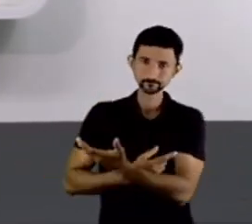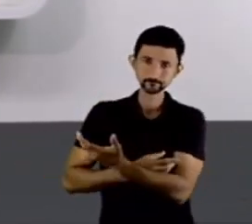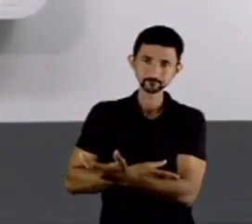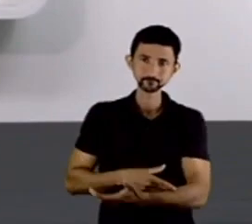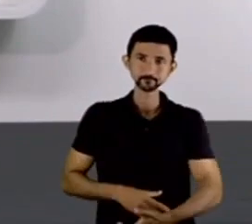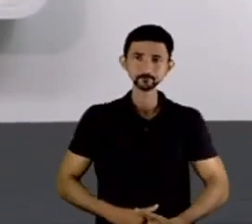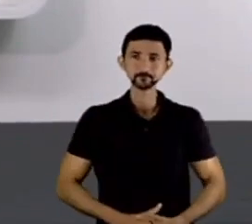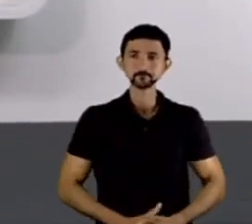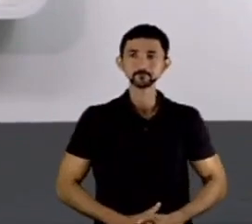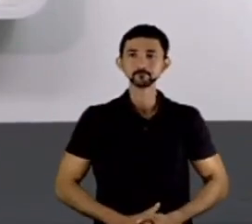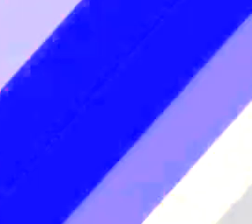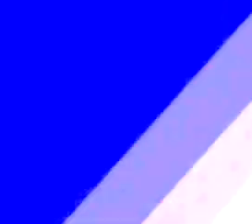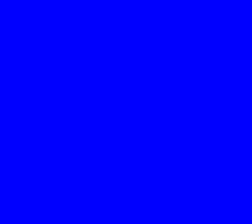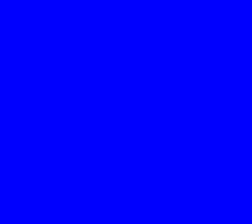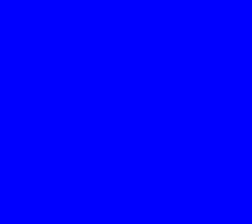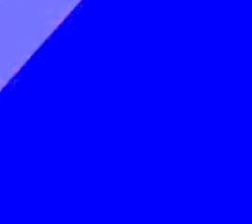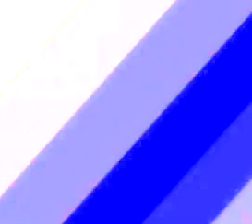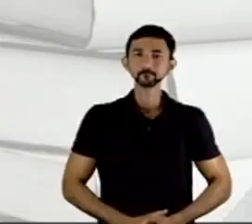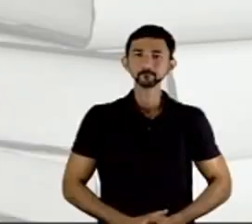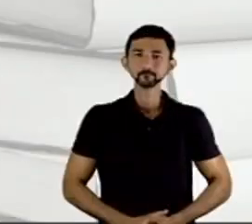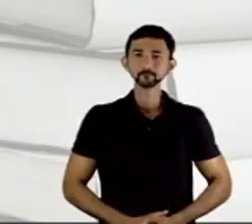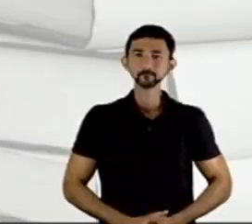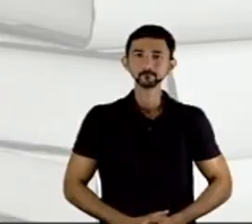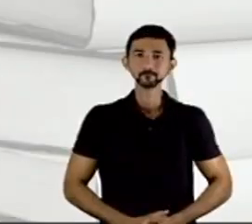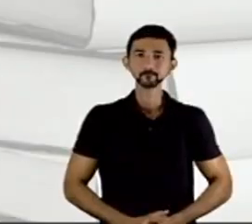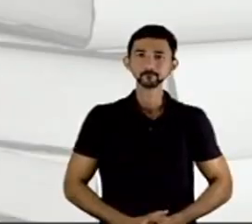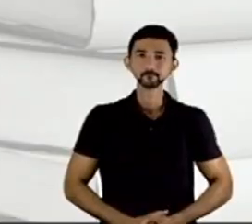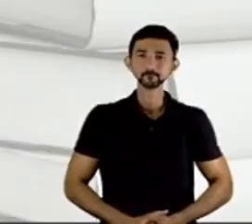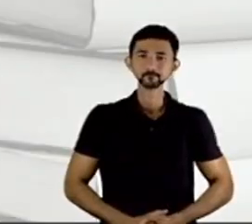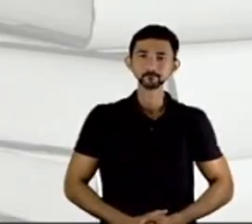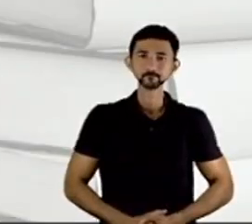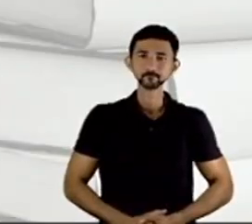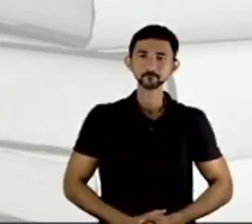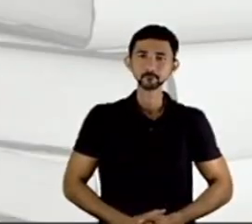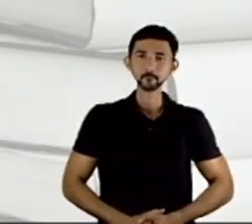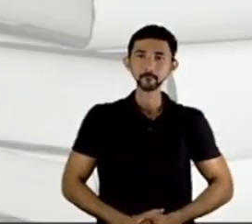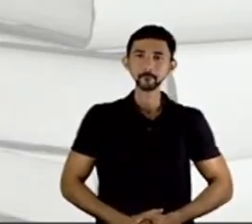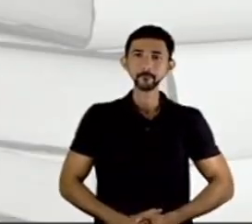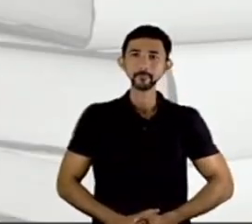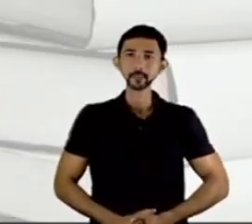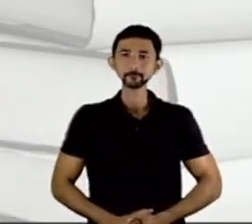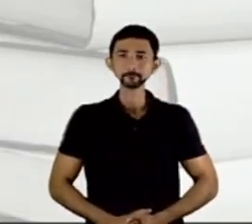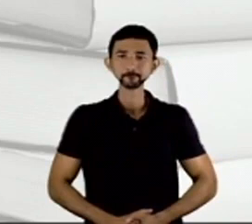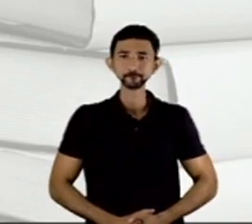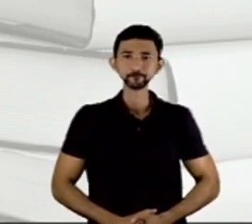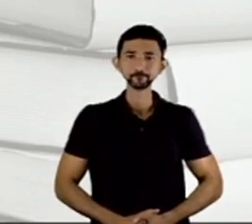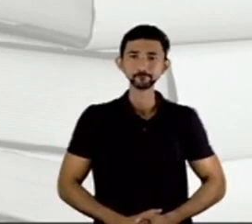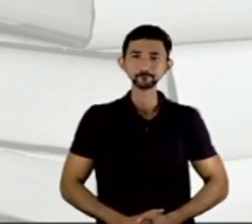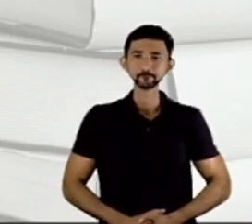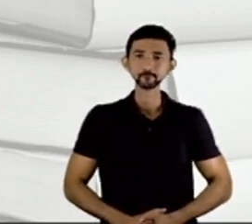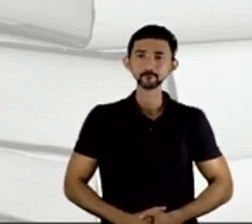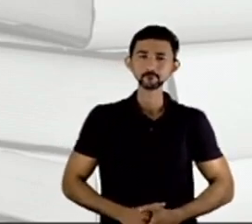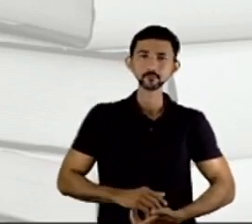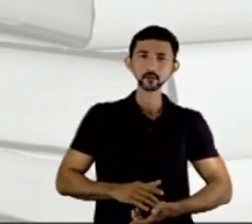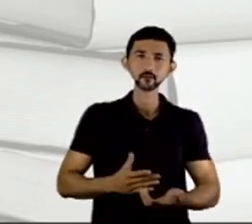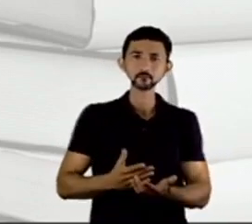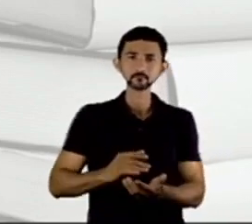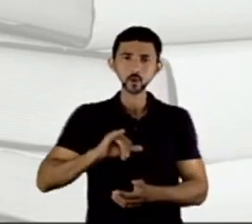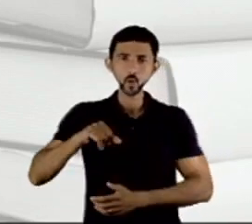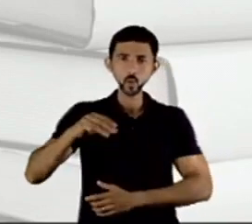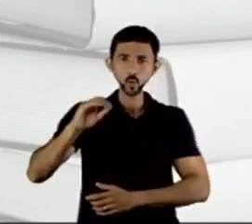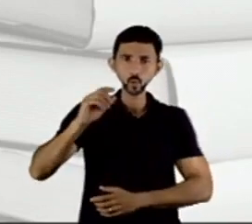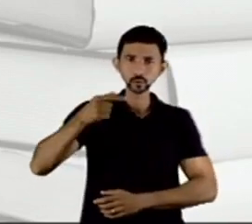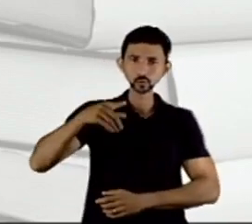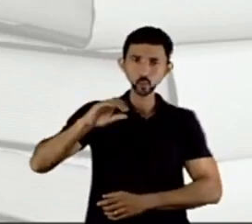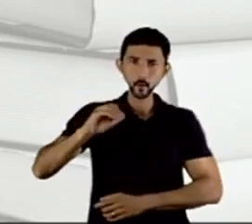gente. Então, aqui, por favor. Ocorre o assassinato de João Pessoa, que é o